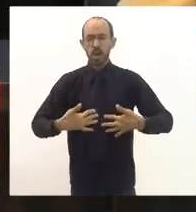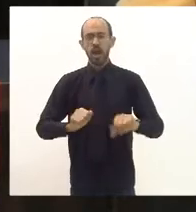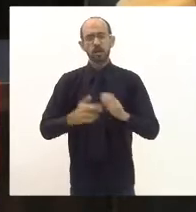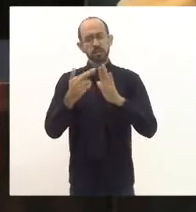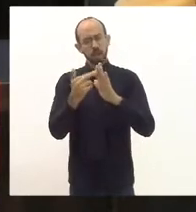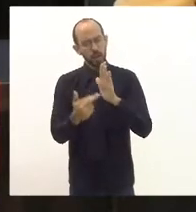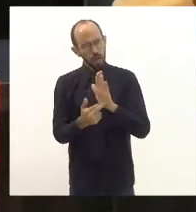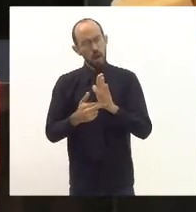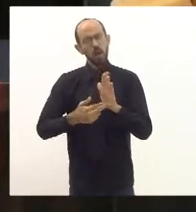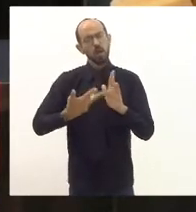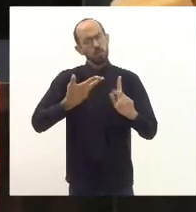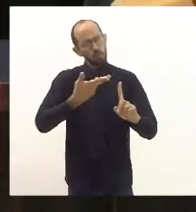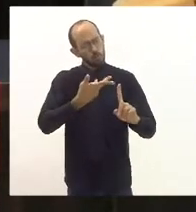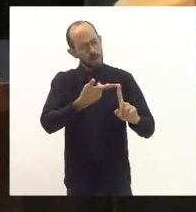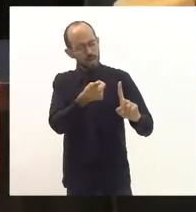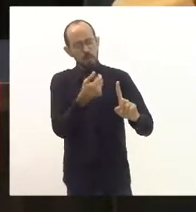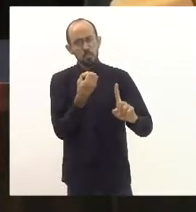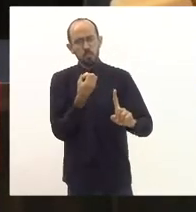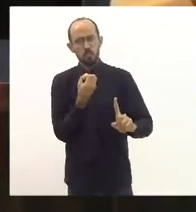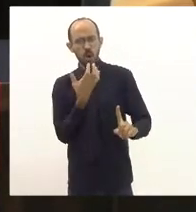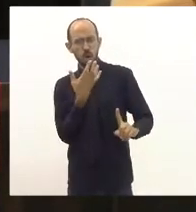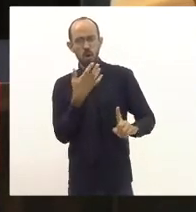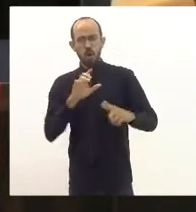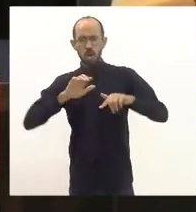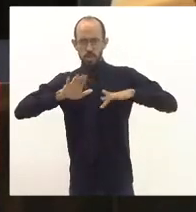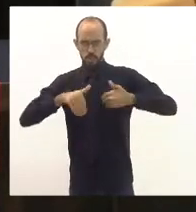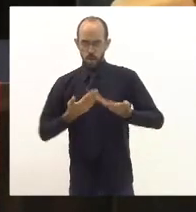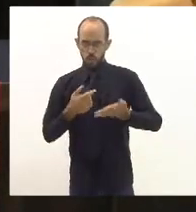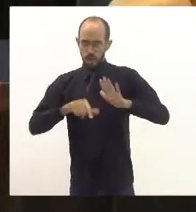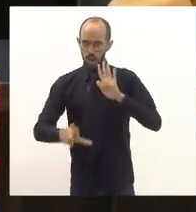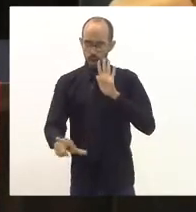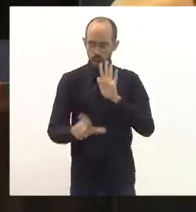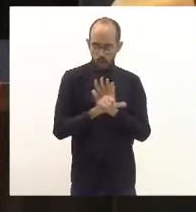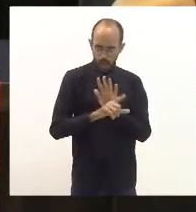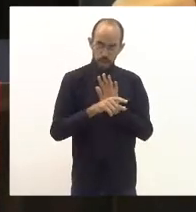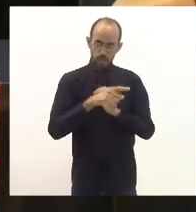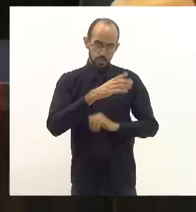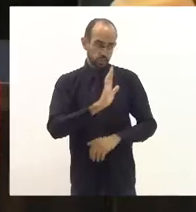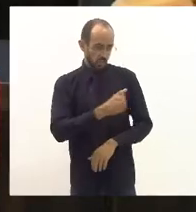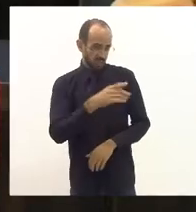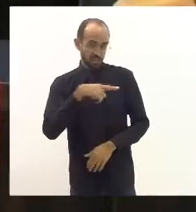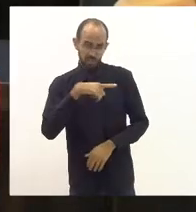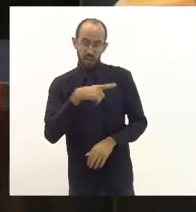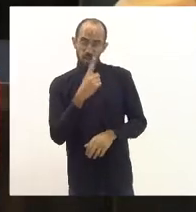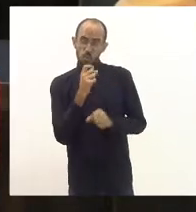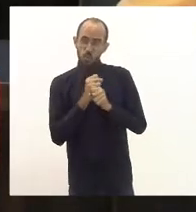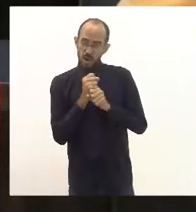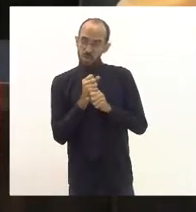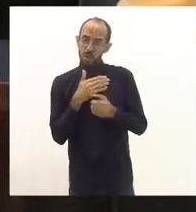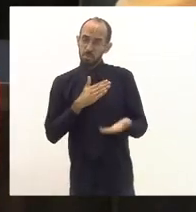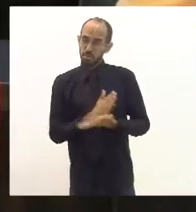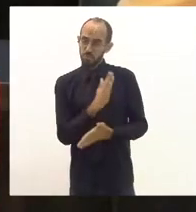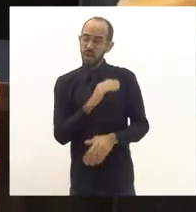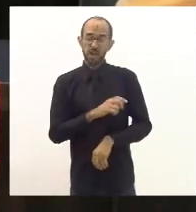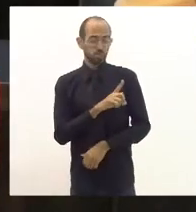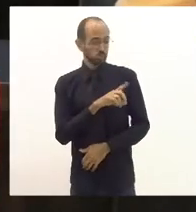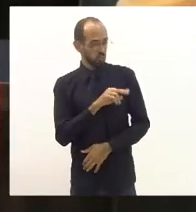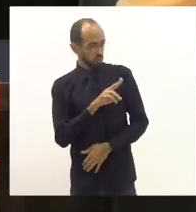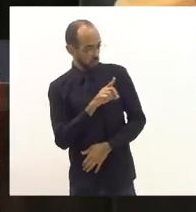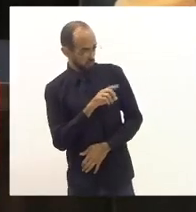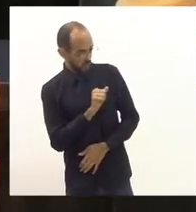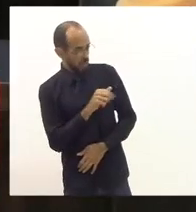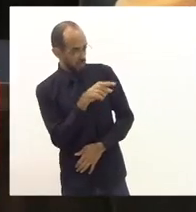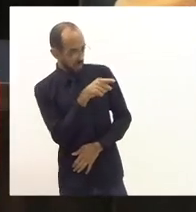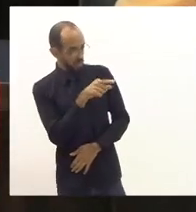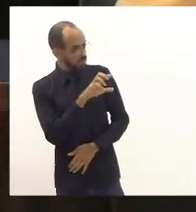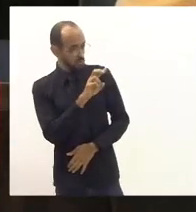relatórios qualitativos. A lei que diz isso, Duda, deve ter um ano, pelo menos. Pelo menos. E